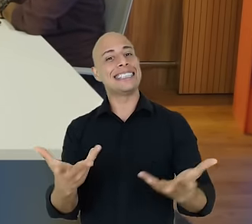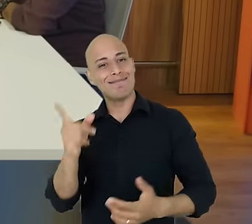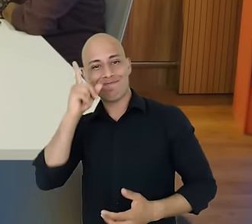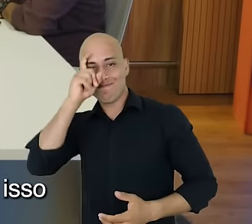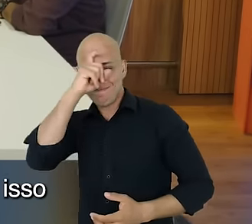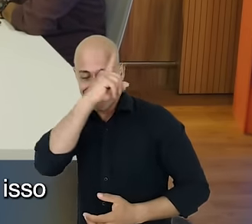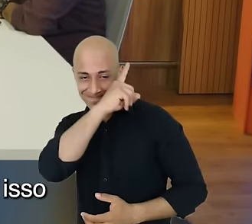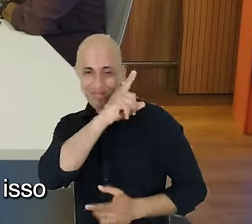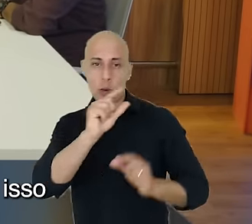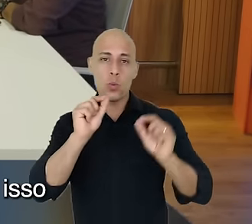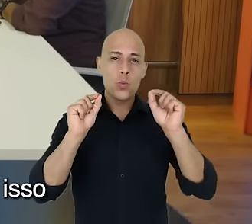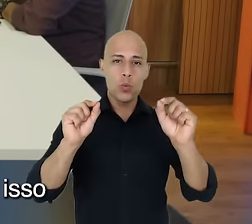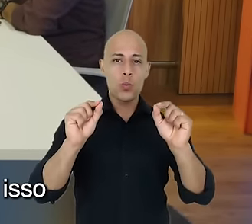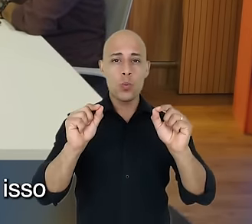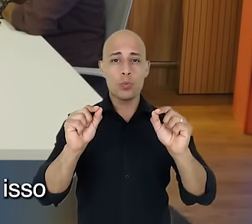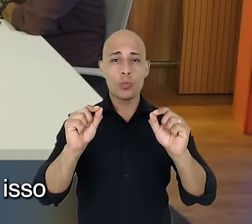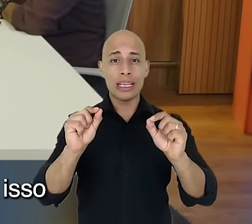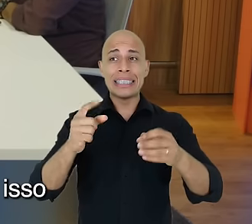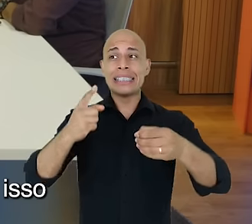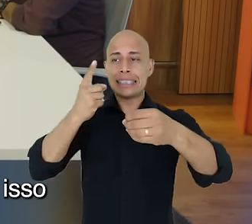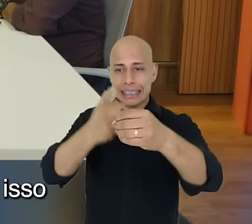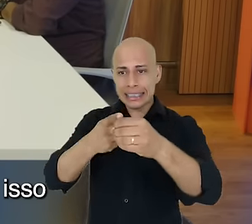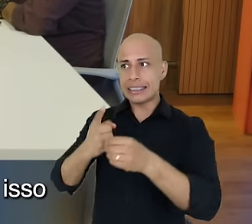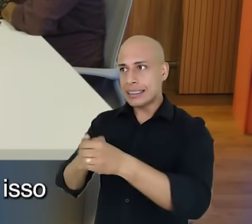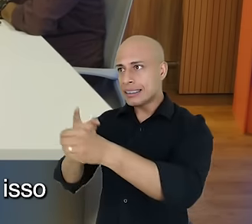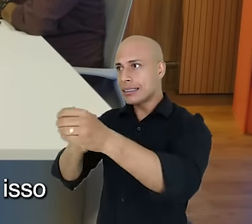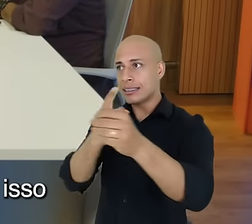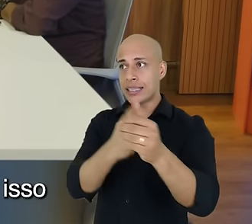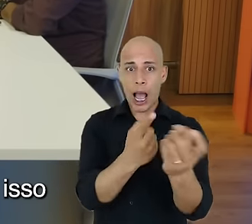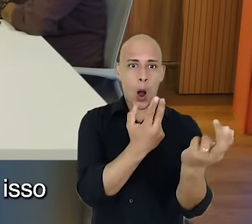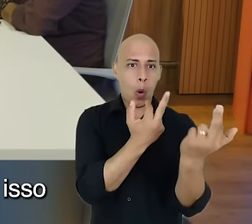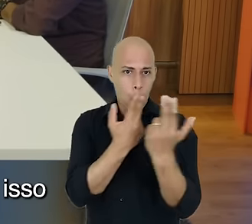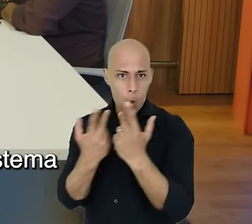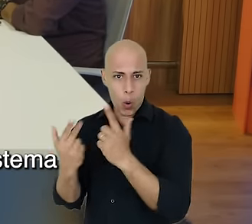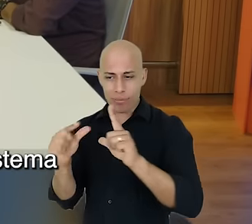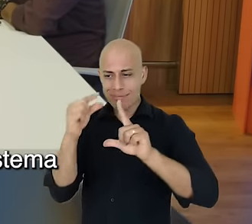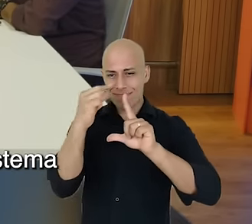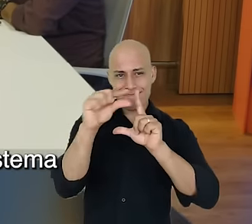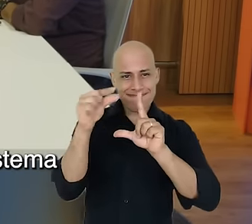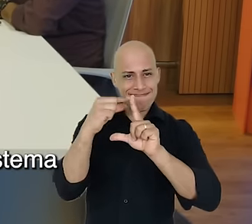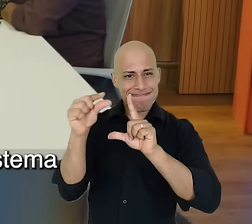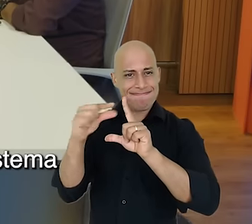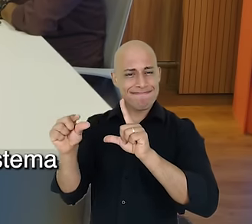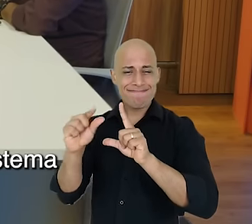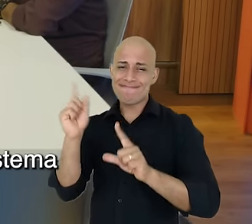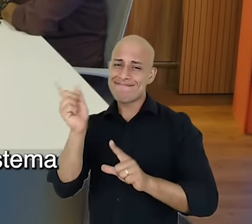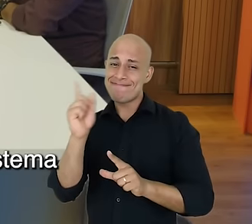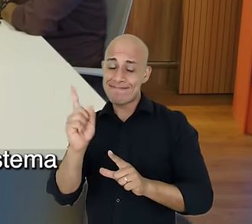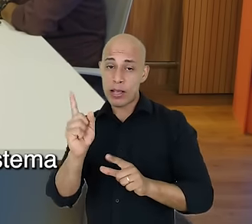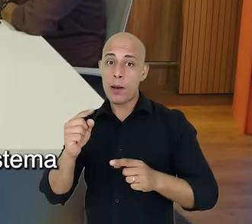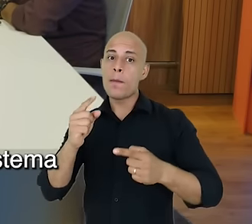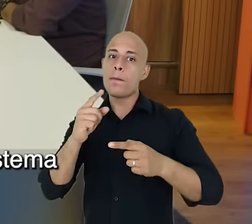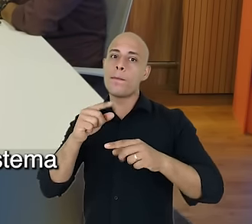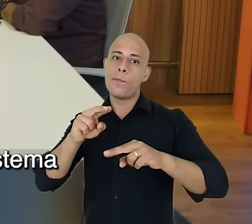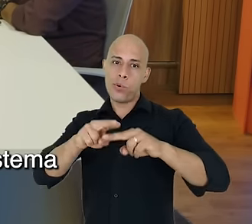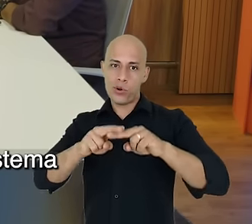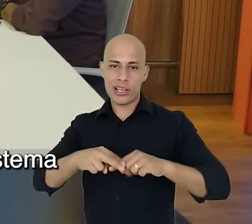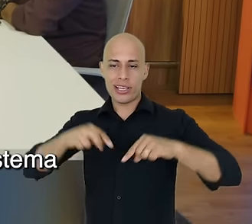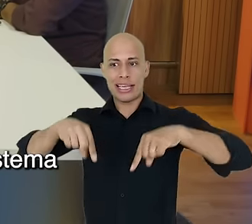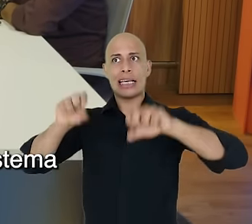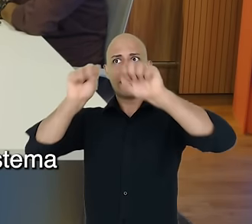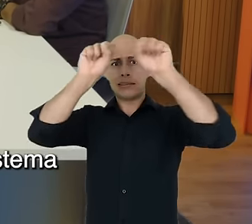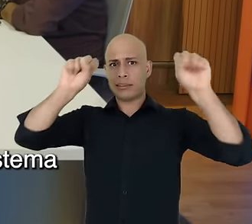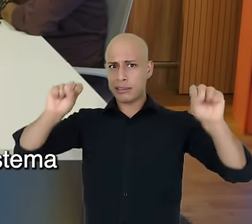Eh nem toda a cidade trabalha com o mesmo tipo de layout então por isso que o sistema que a gente tem é um sistema bem avançado bem legal